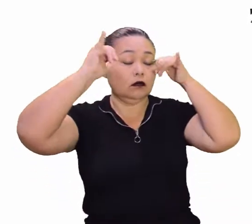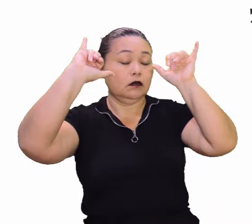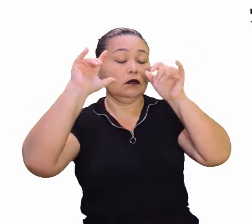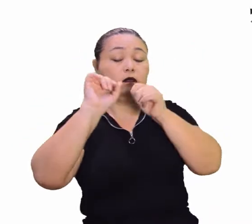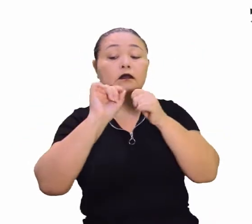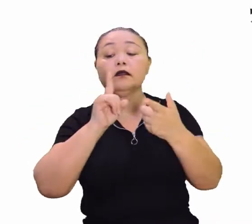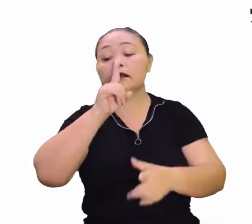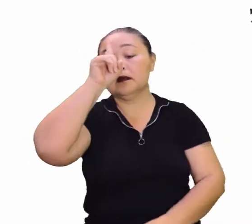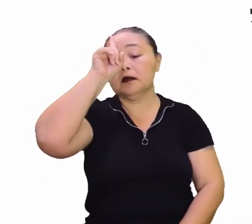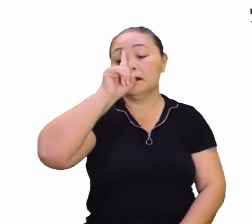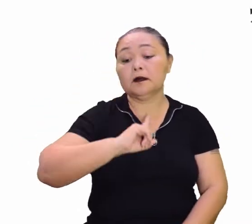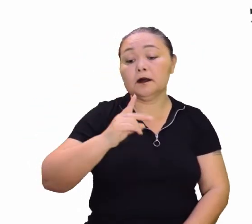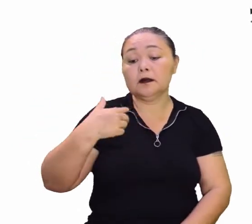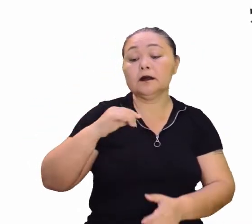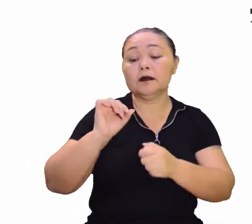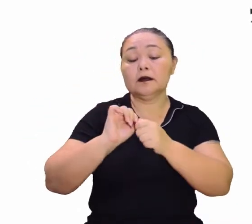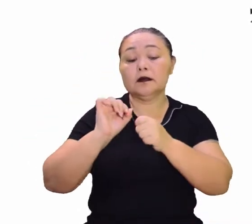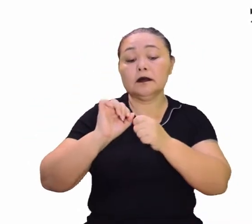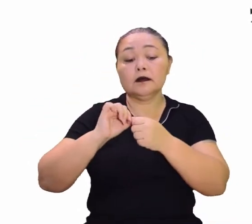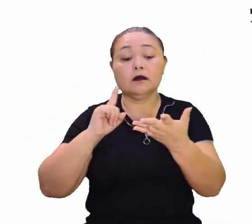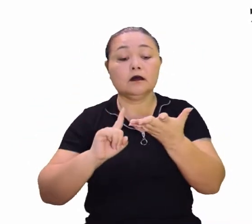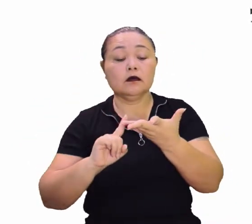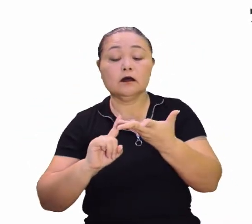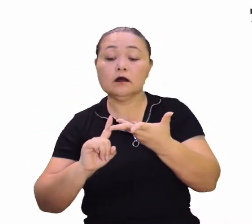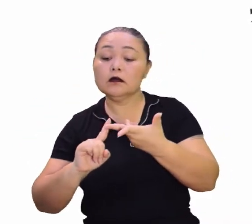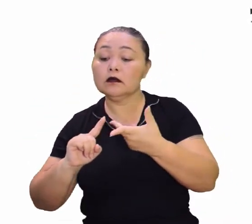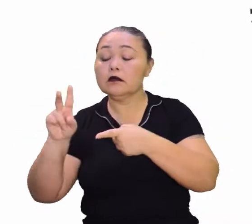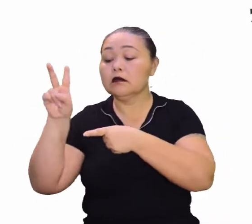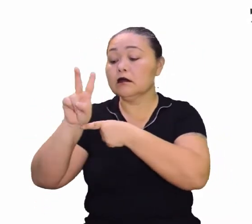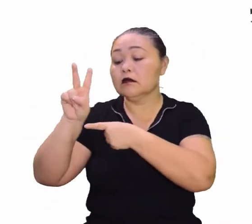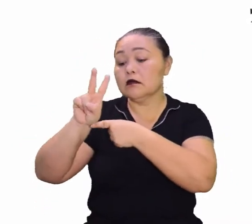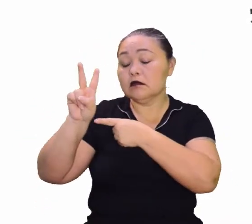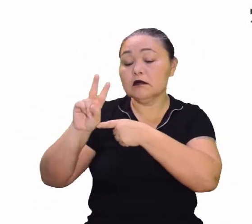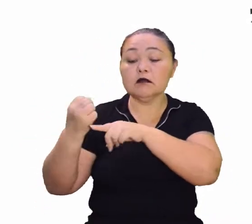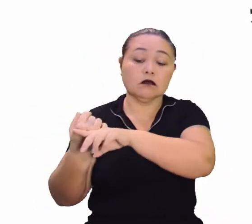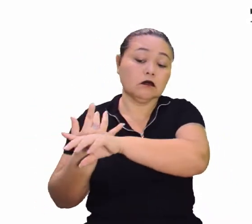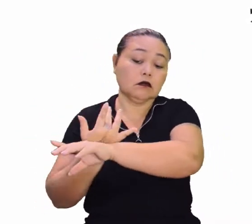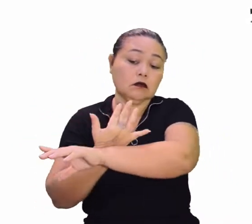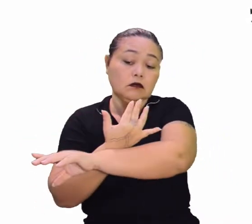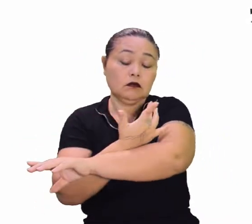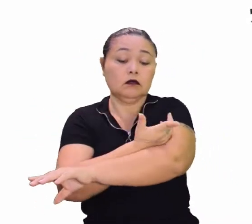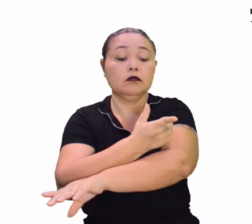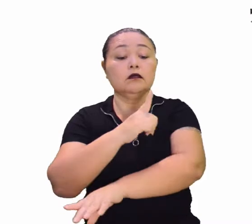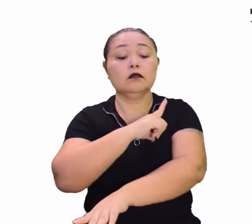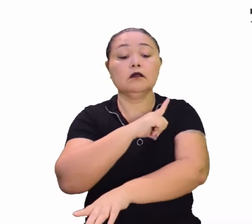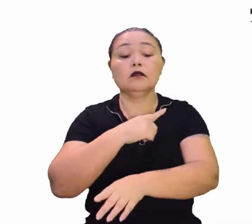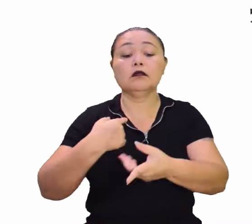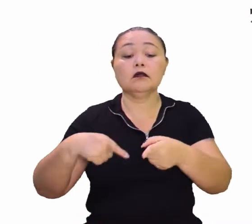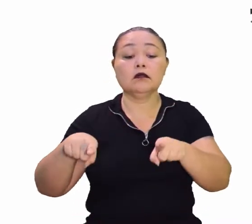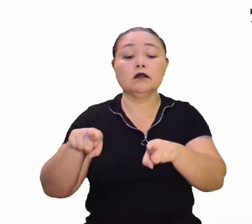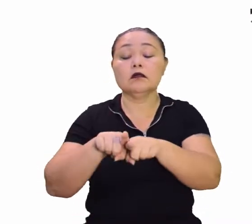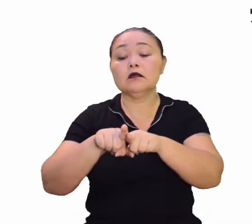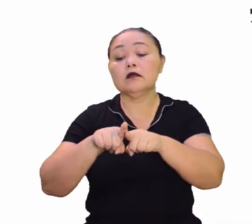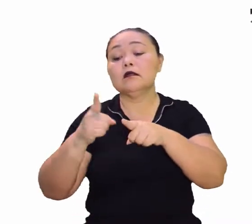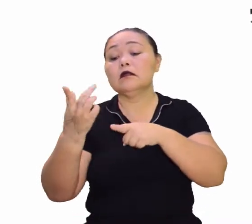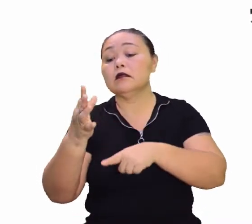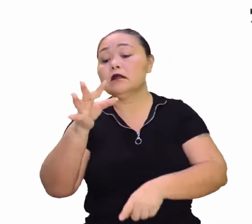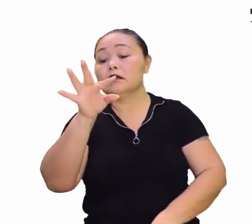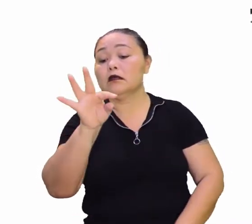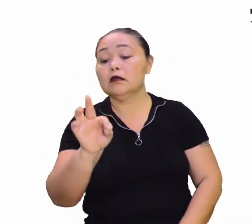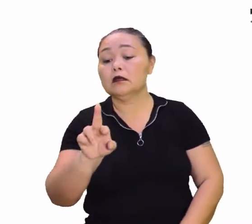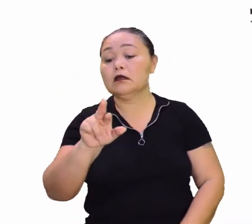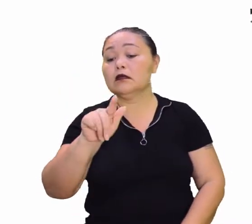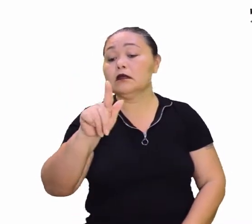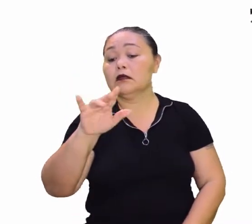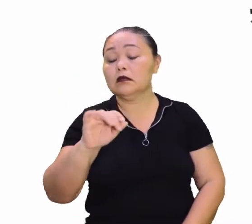laranja a policultura, que é a produção de vários cultivos em uma única área. Encontramos aí o cinturão do trigo, o cinturão